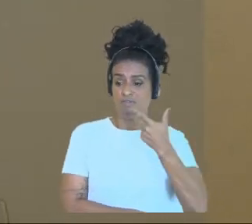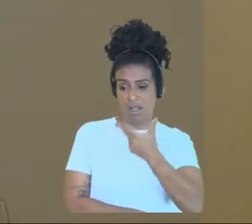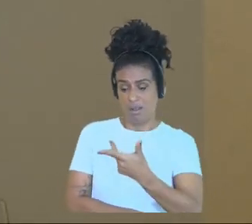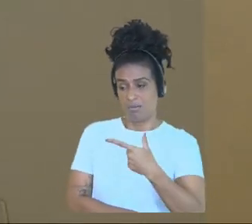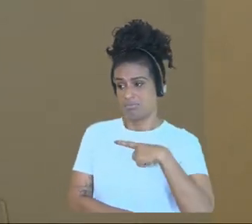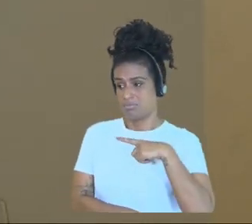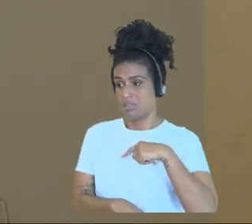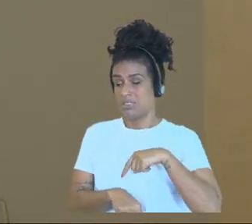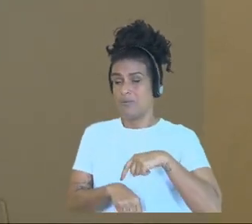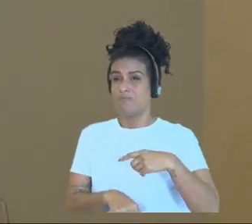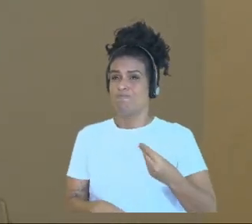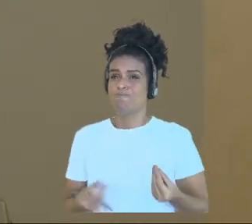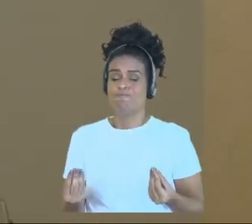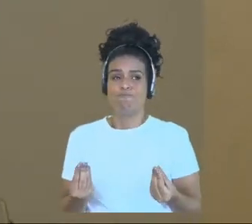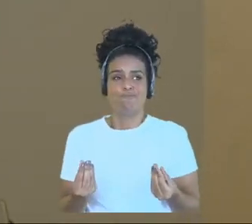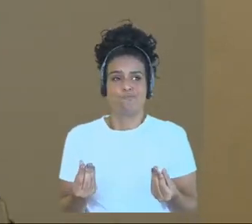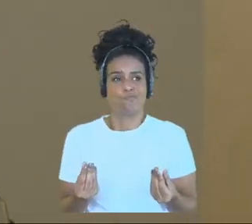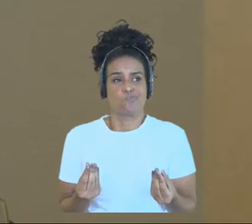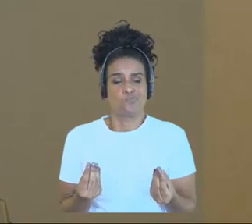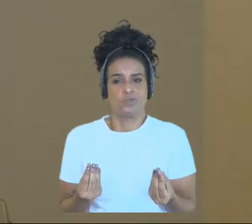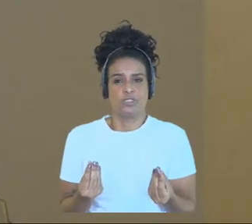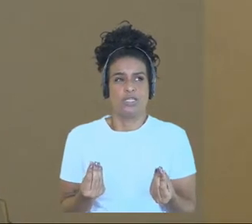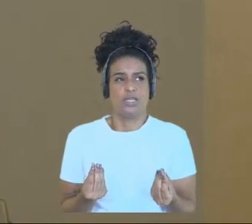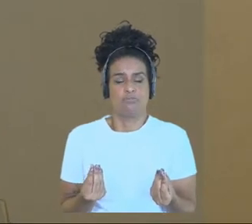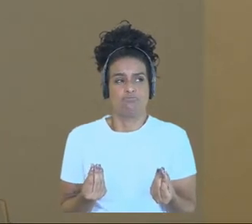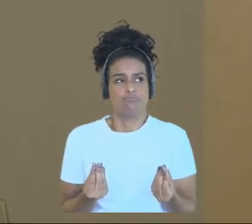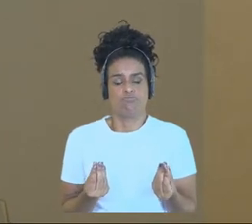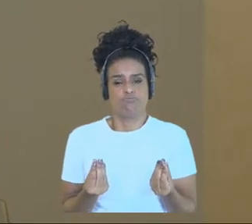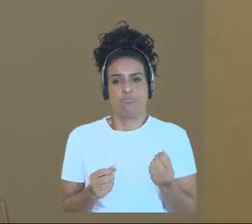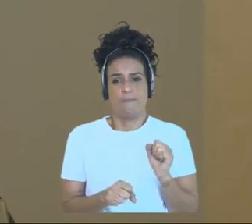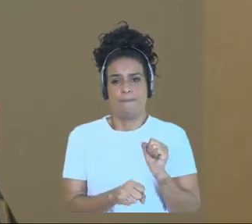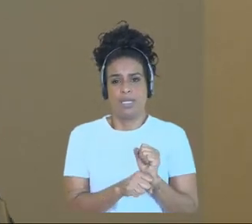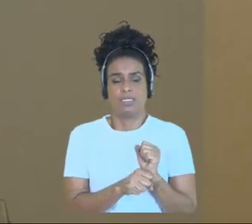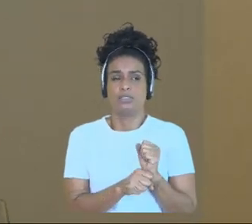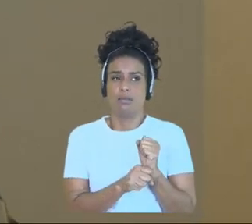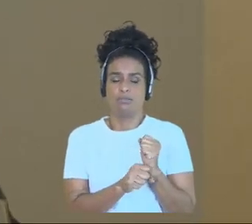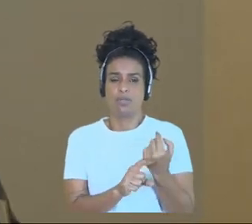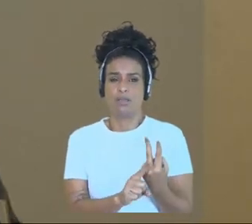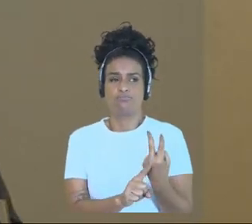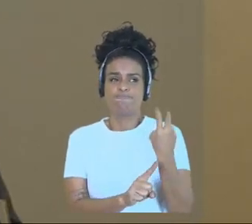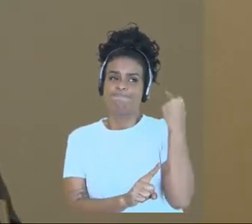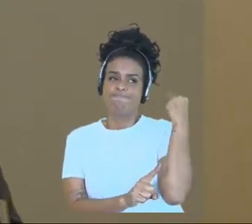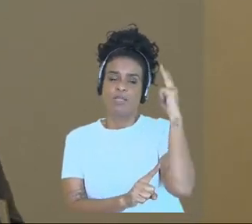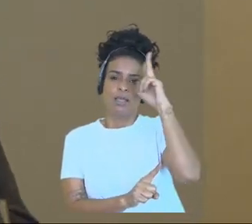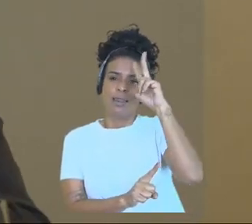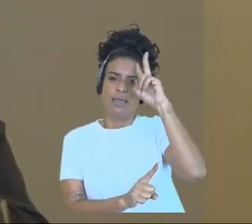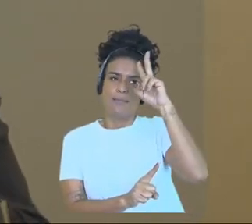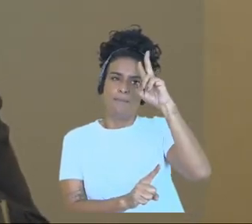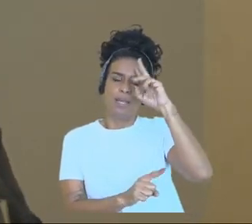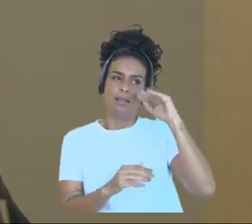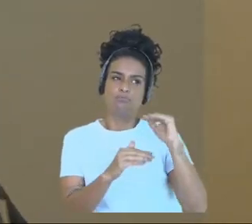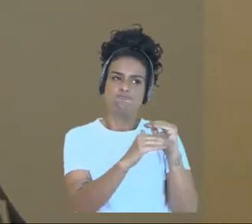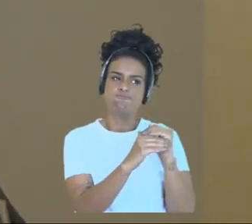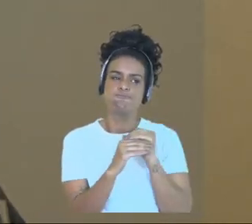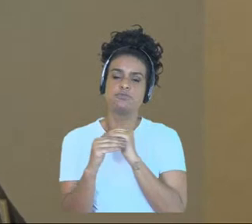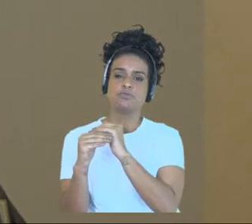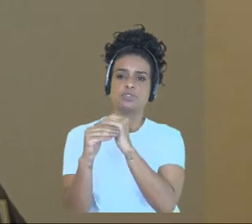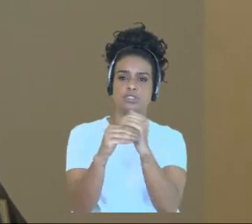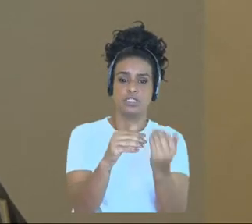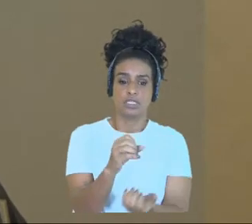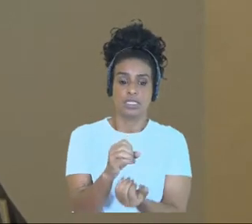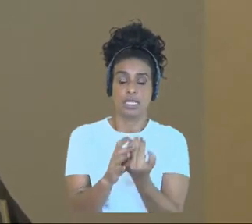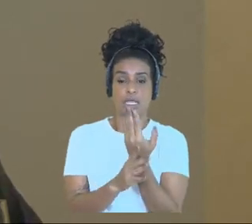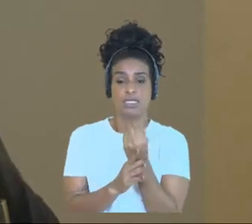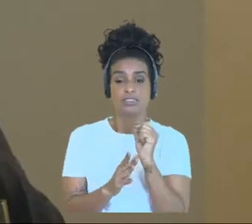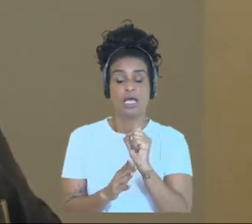existe uma inércia, existe uma memória afetiva do universalismo promovido pela política externa do